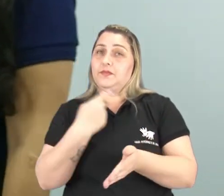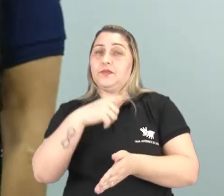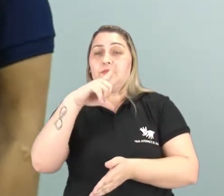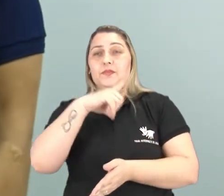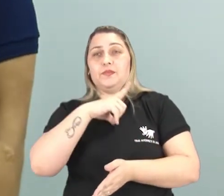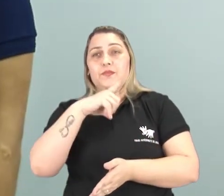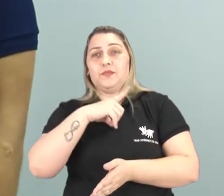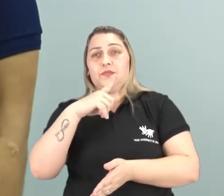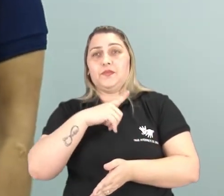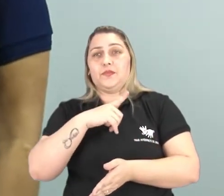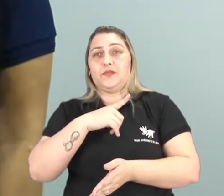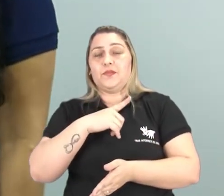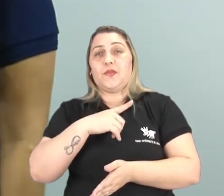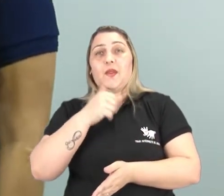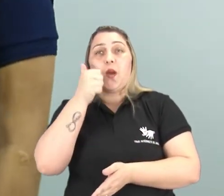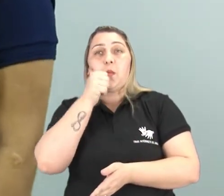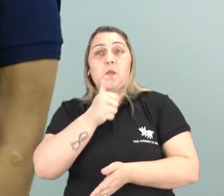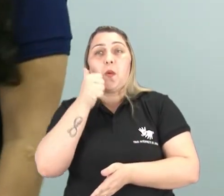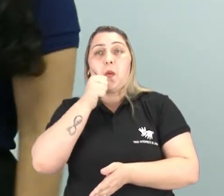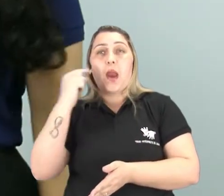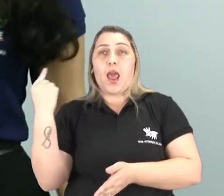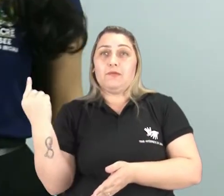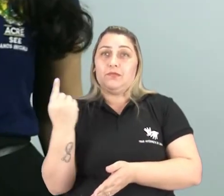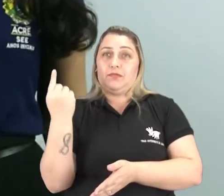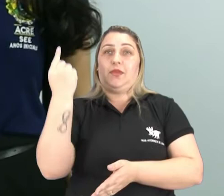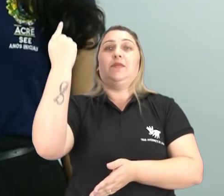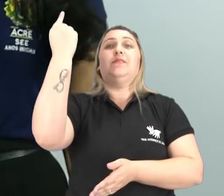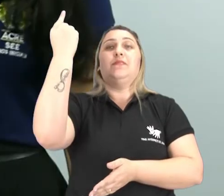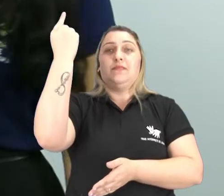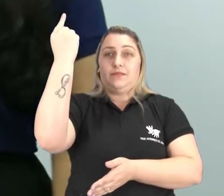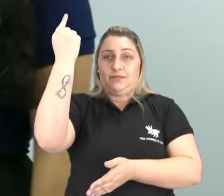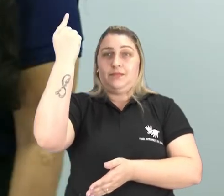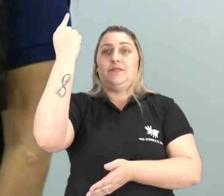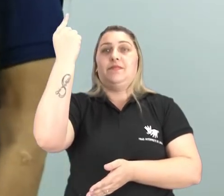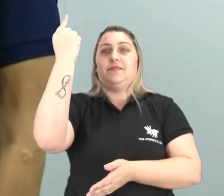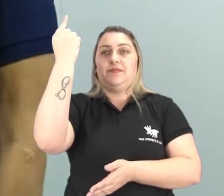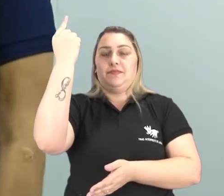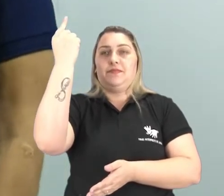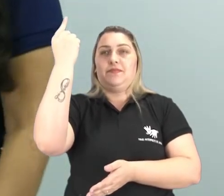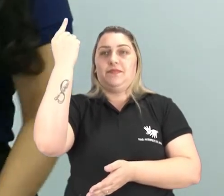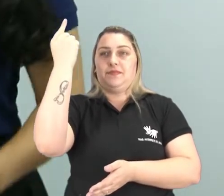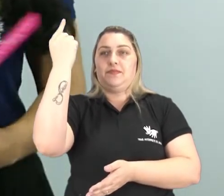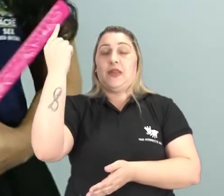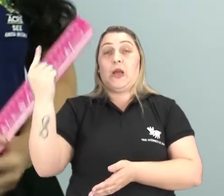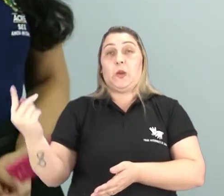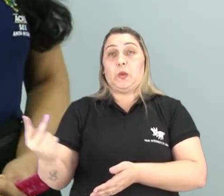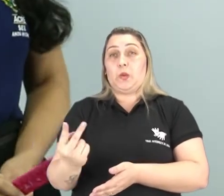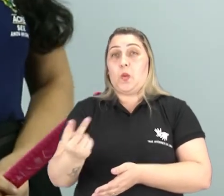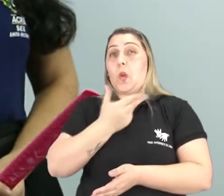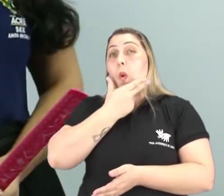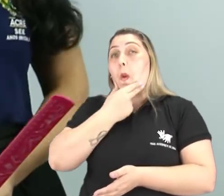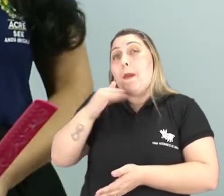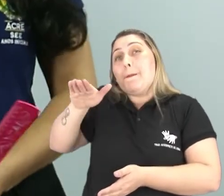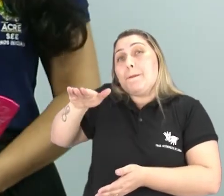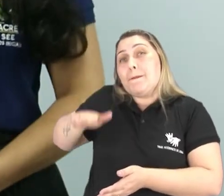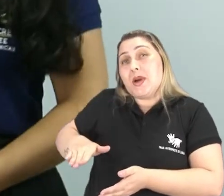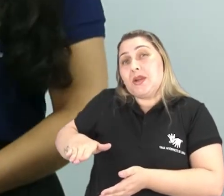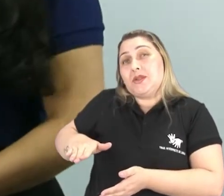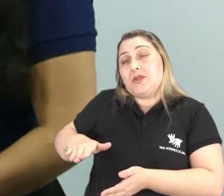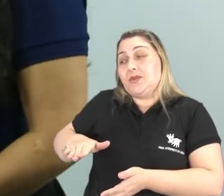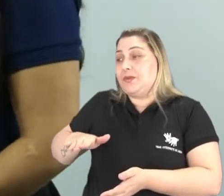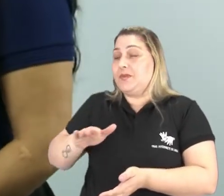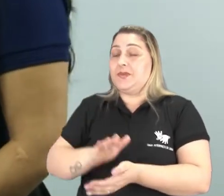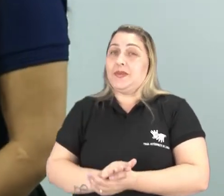nós temos aqui uma mocinha bem alta não é mesmo e o seu pai é baixinho